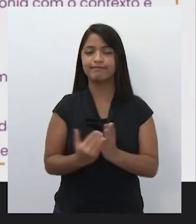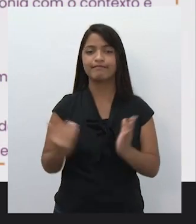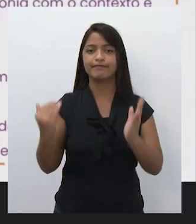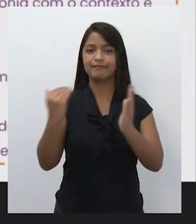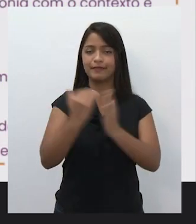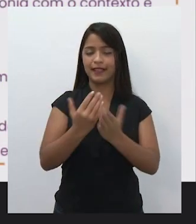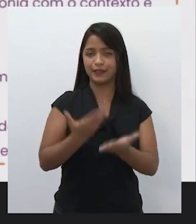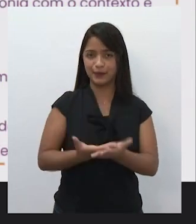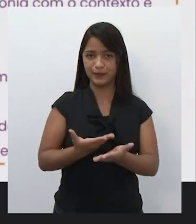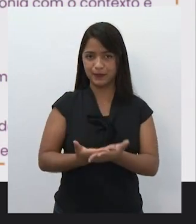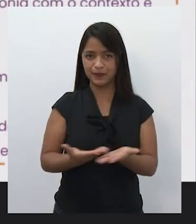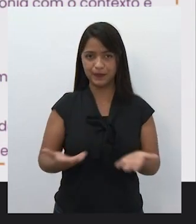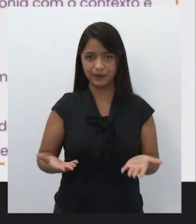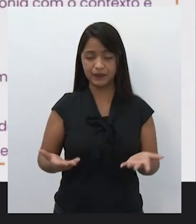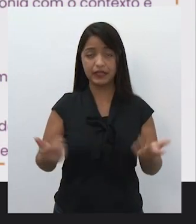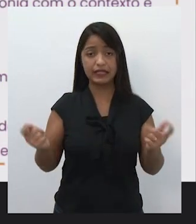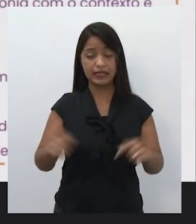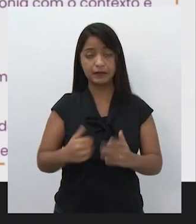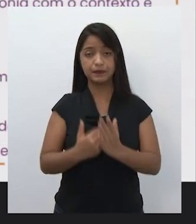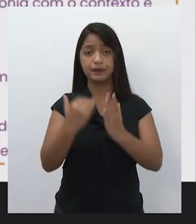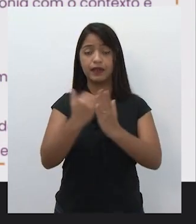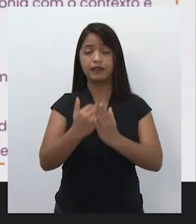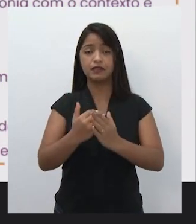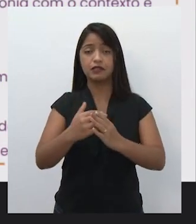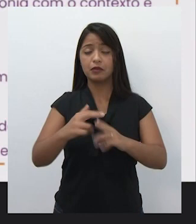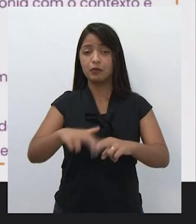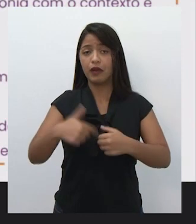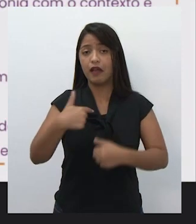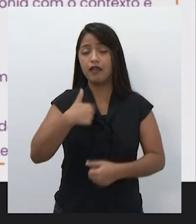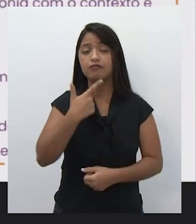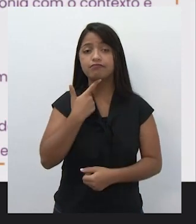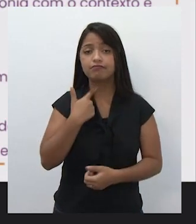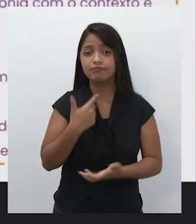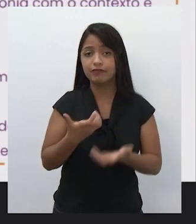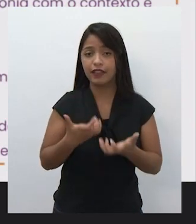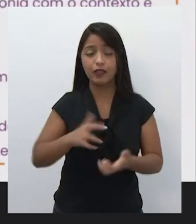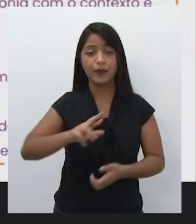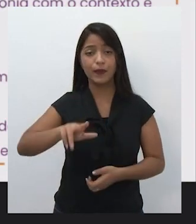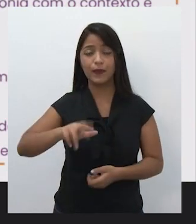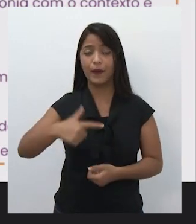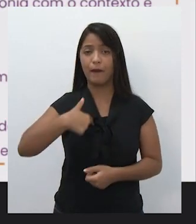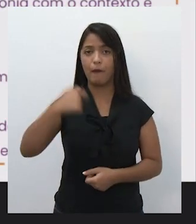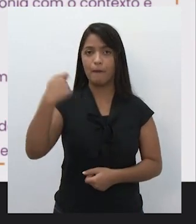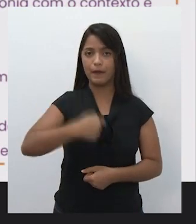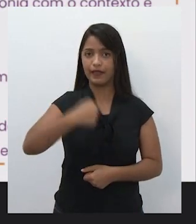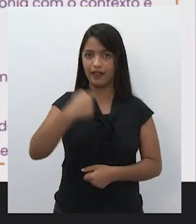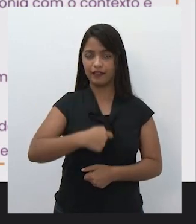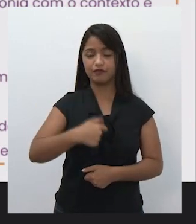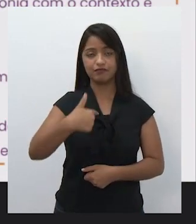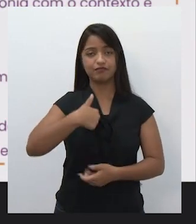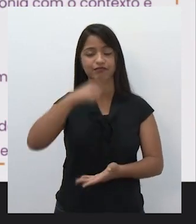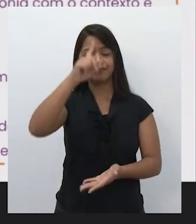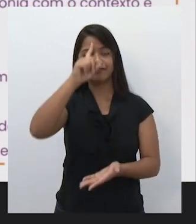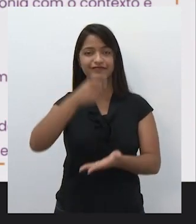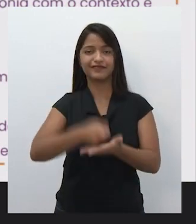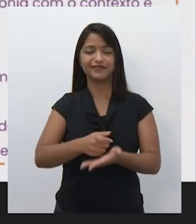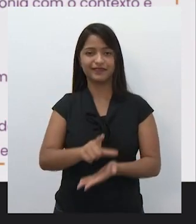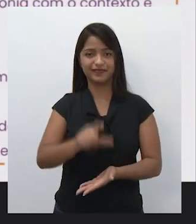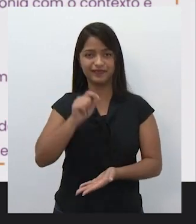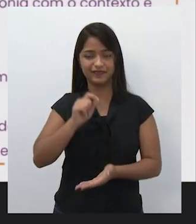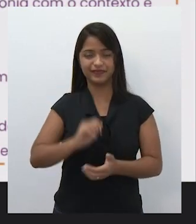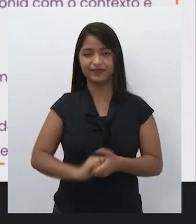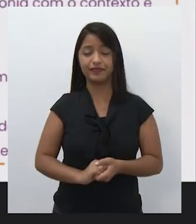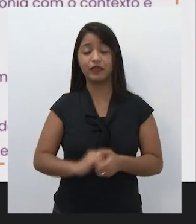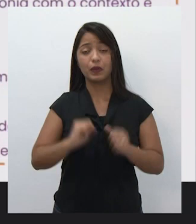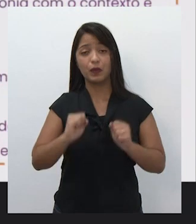ir além porque eu quis ir além e não porque eu sou obrigado a ir além. Vai ter alguém que quer ir